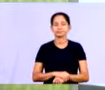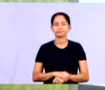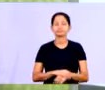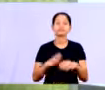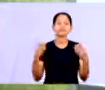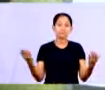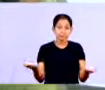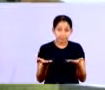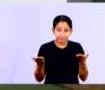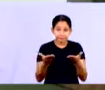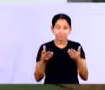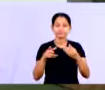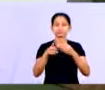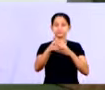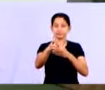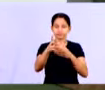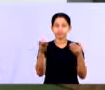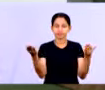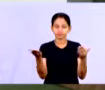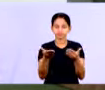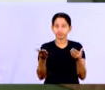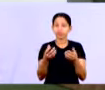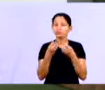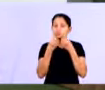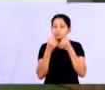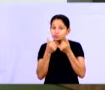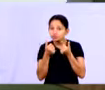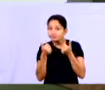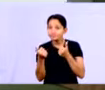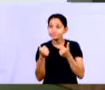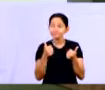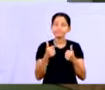dando continuidade, professora, até agora tudo bem?